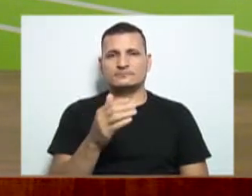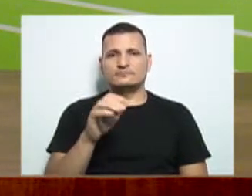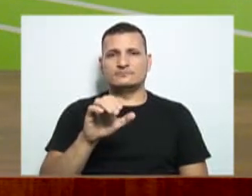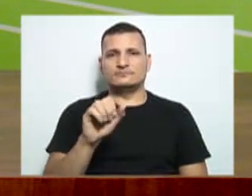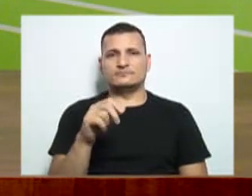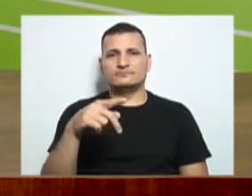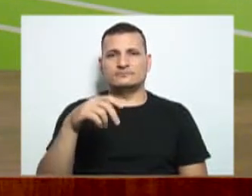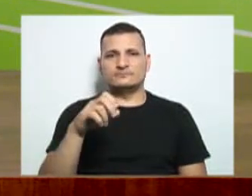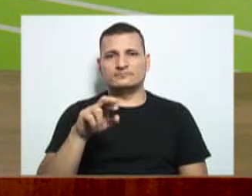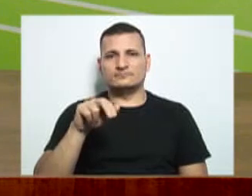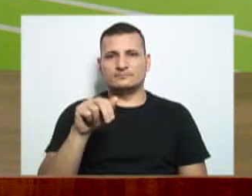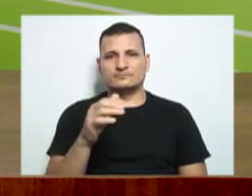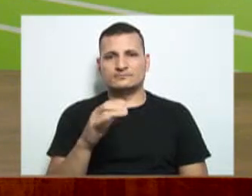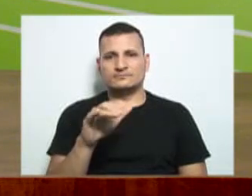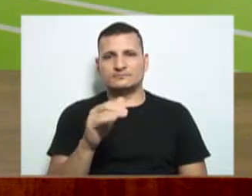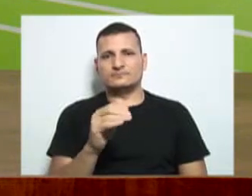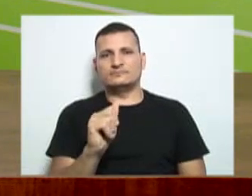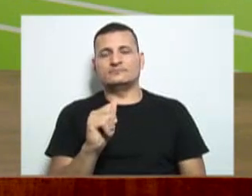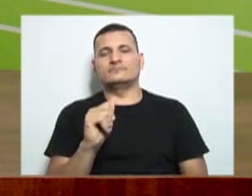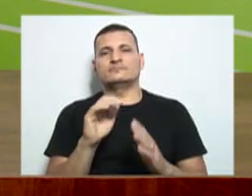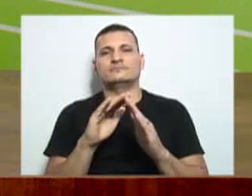Escola Francisco